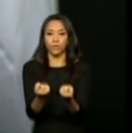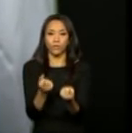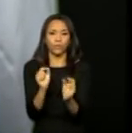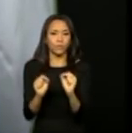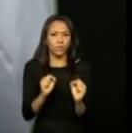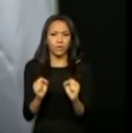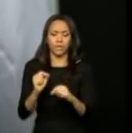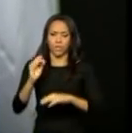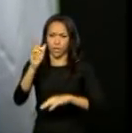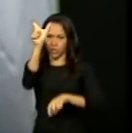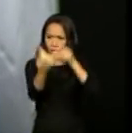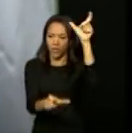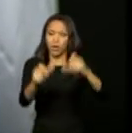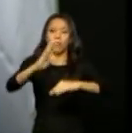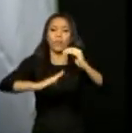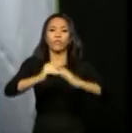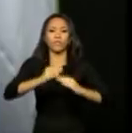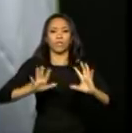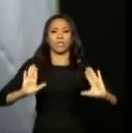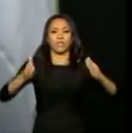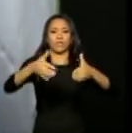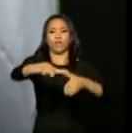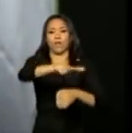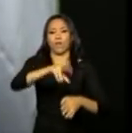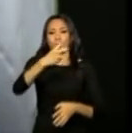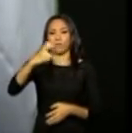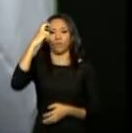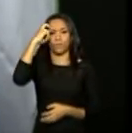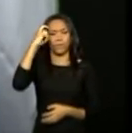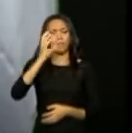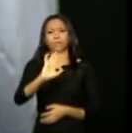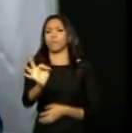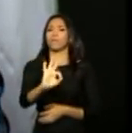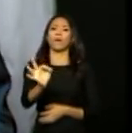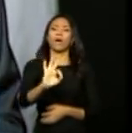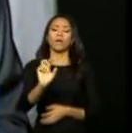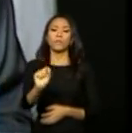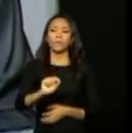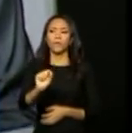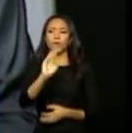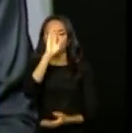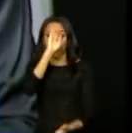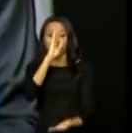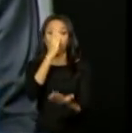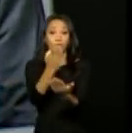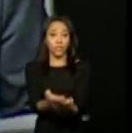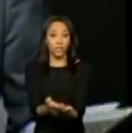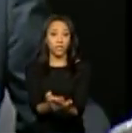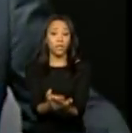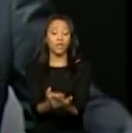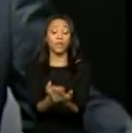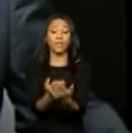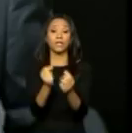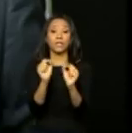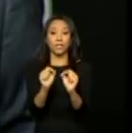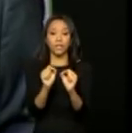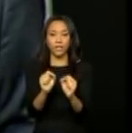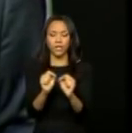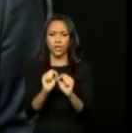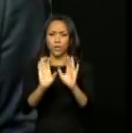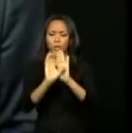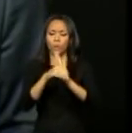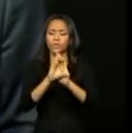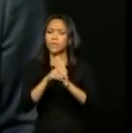com todos os artistas e criadores culturais. Nada mais equivocado do que acreditar que a ampliação do conceito de